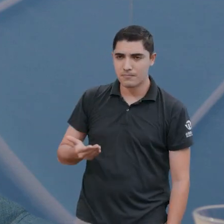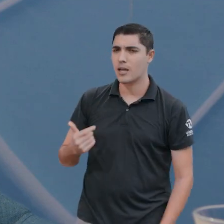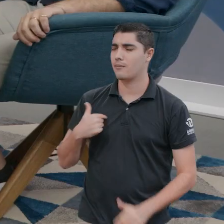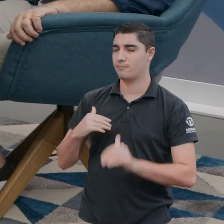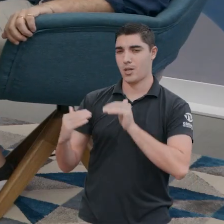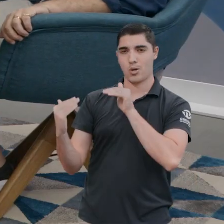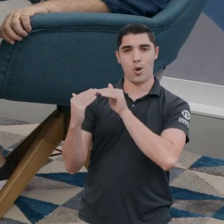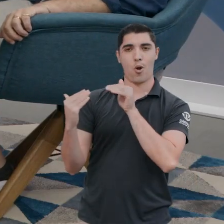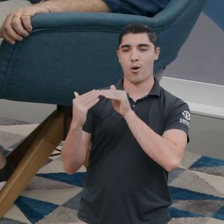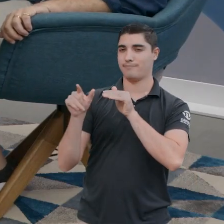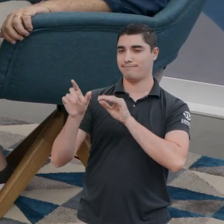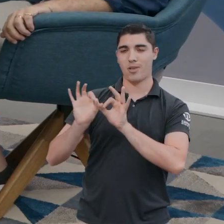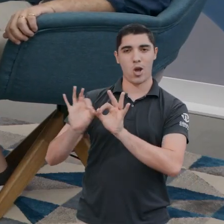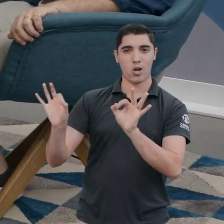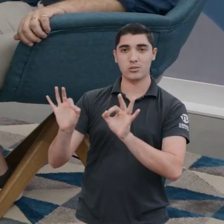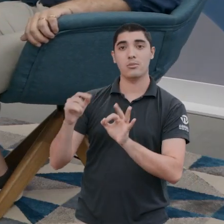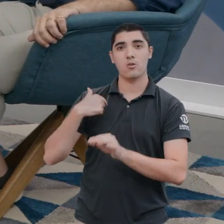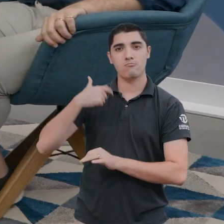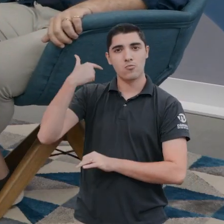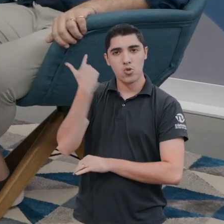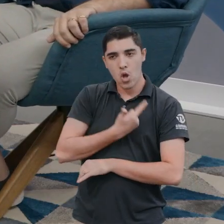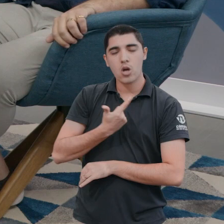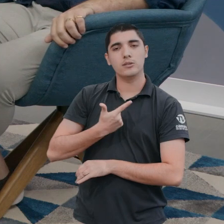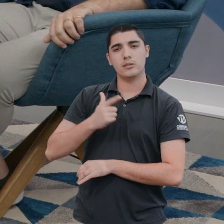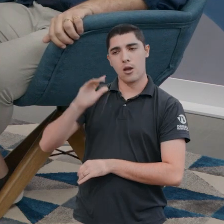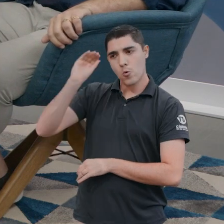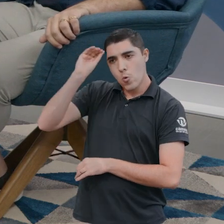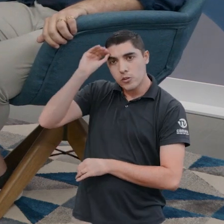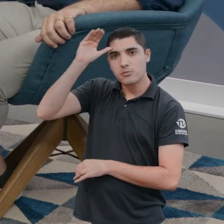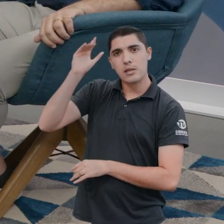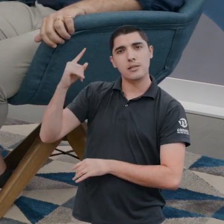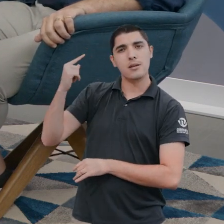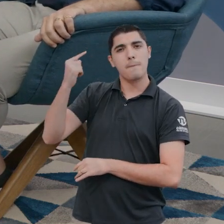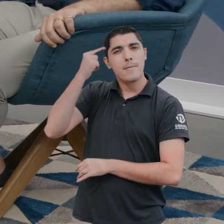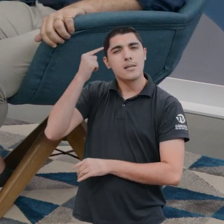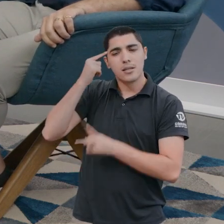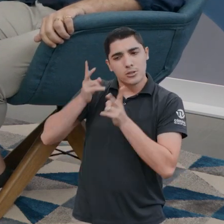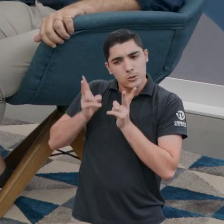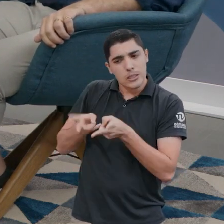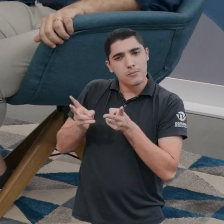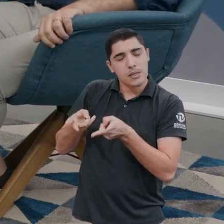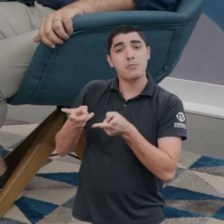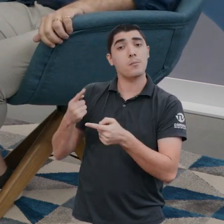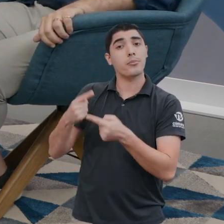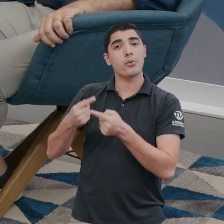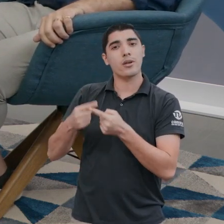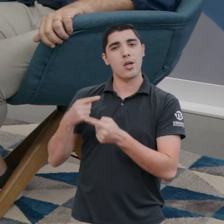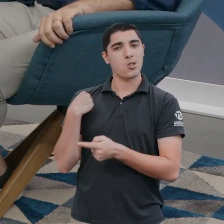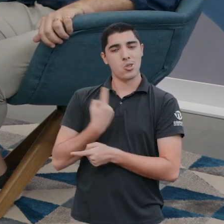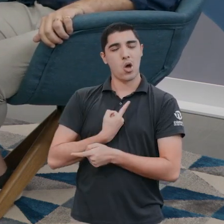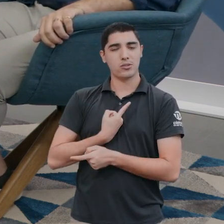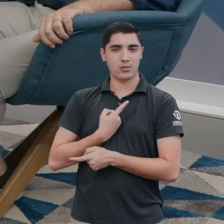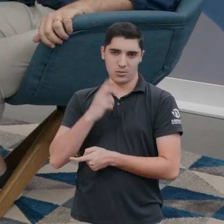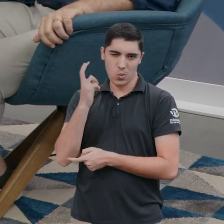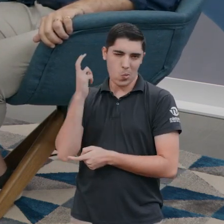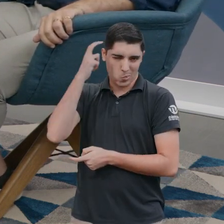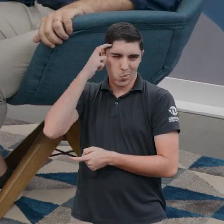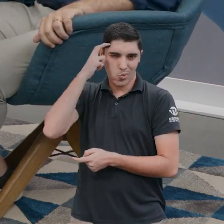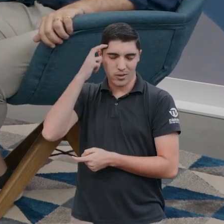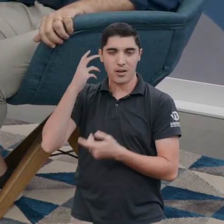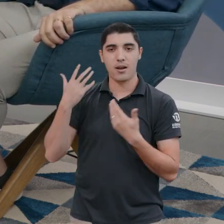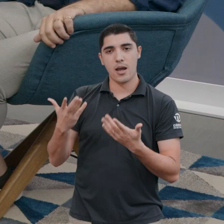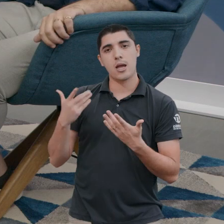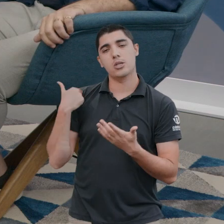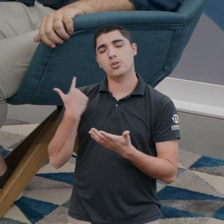Eduardo? Eu concordo totalmente. Eu acho que, além de buscar o conhecimento, repensar também, porque a gente traz na nossa